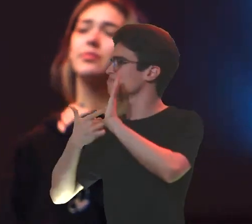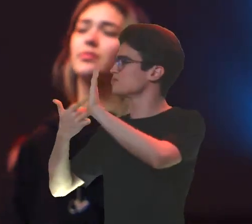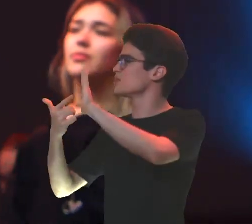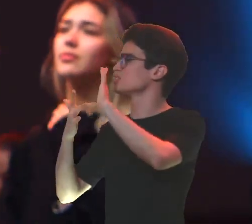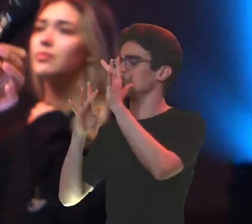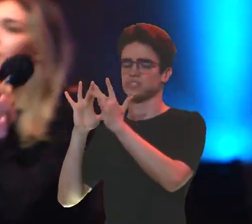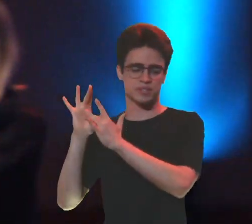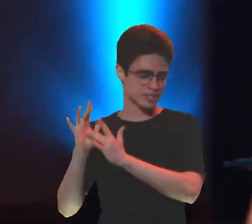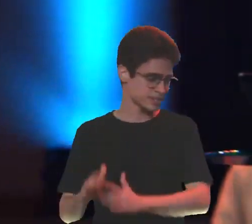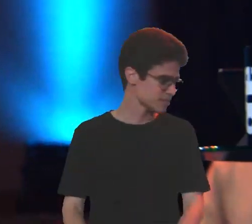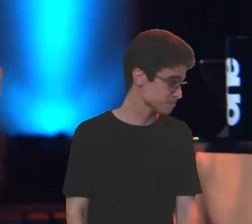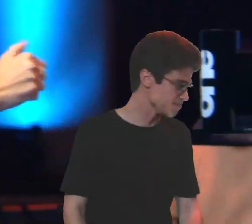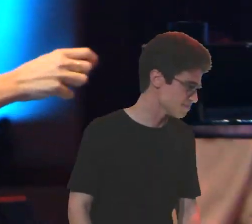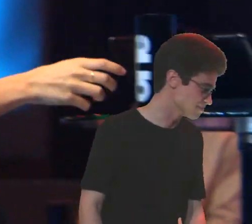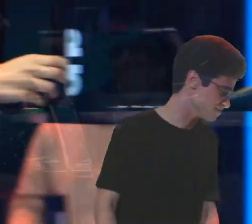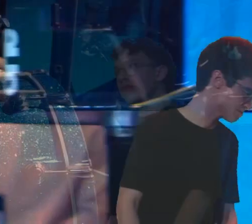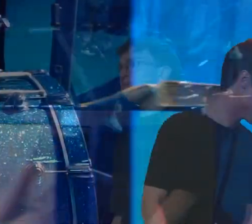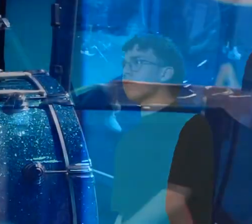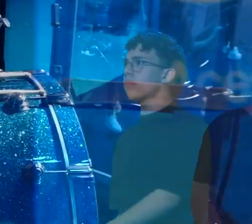Jesus.